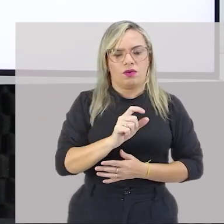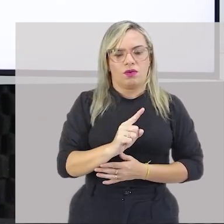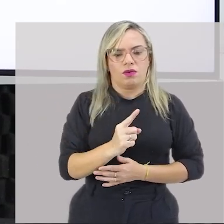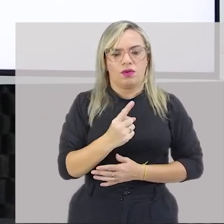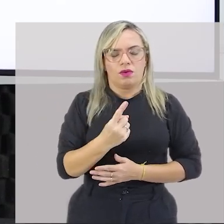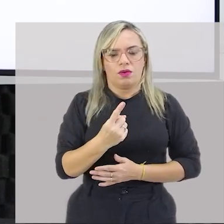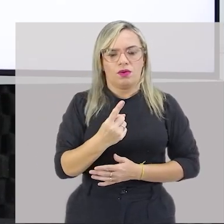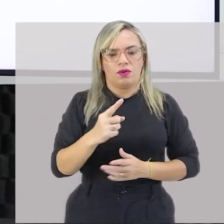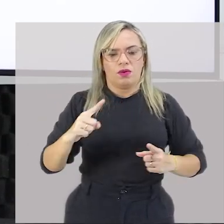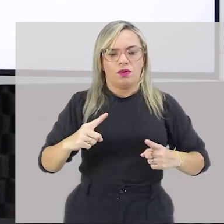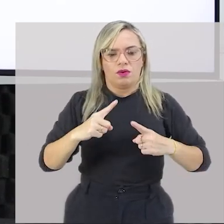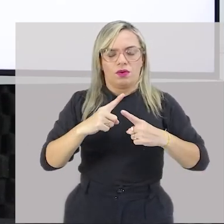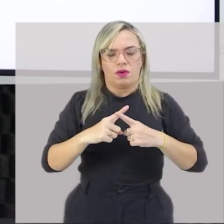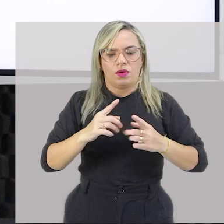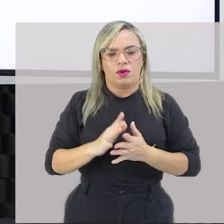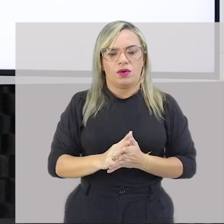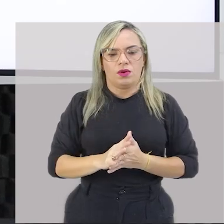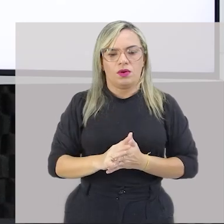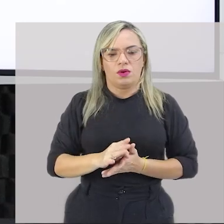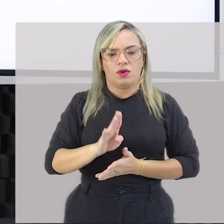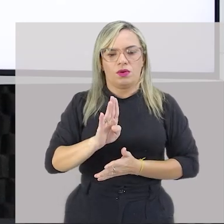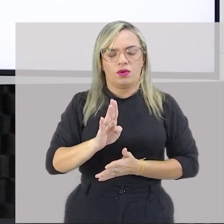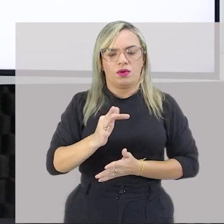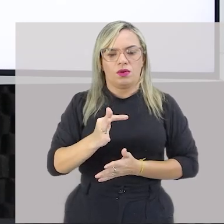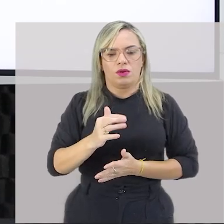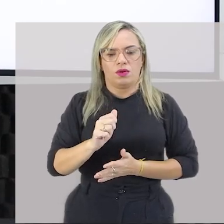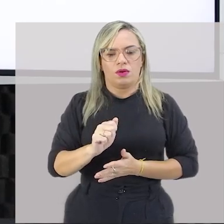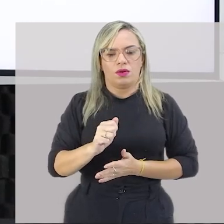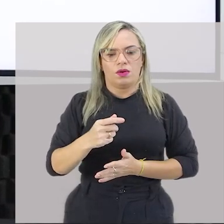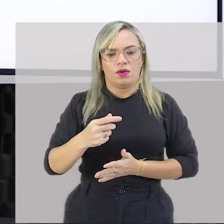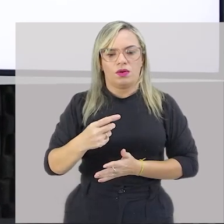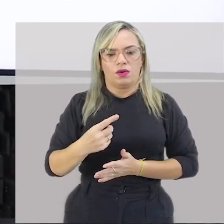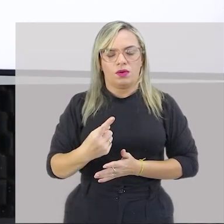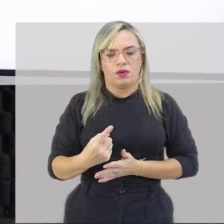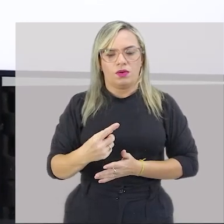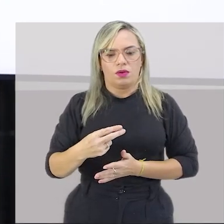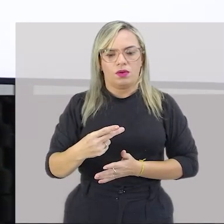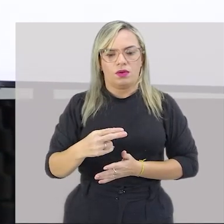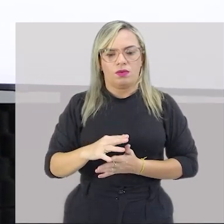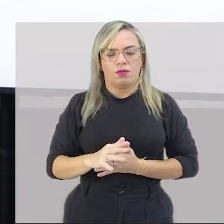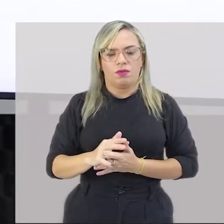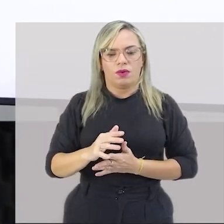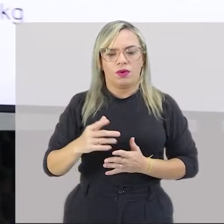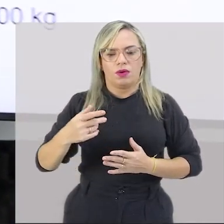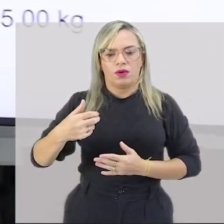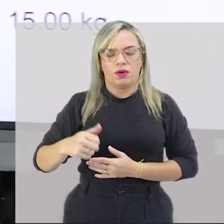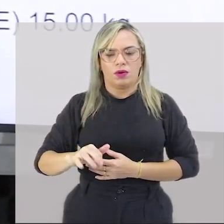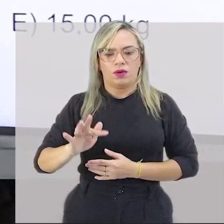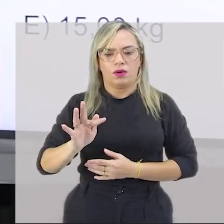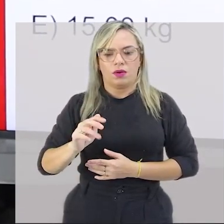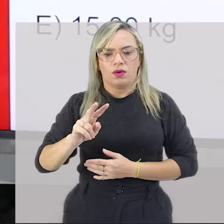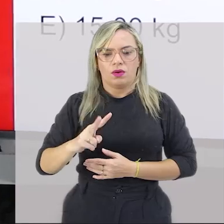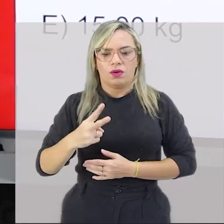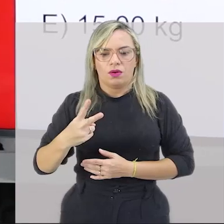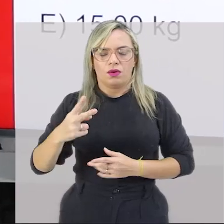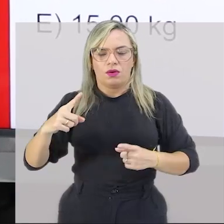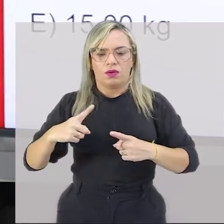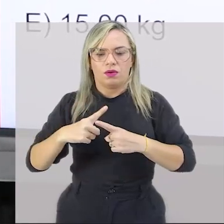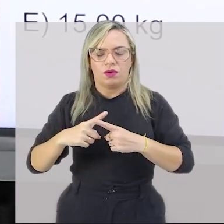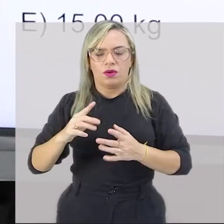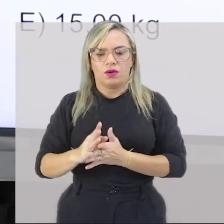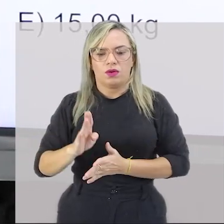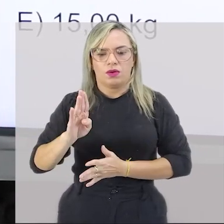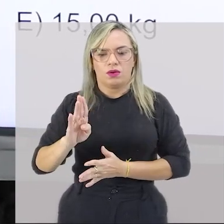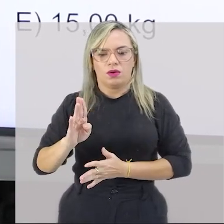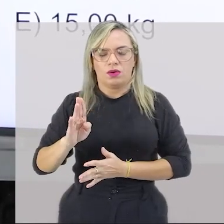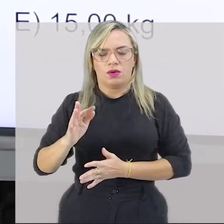vezes o braço da força 1 é igual a força 2 vezes o braço da força